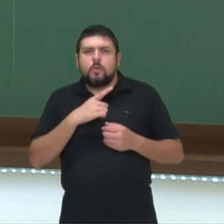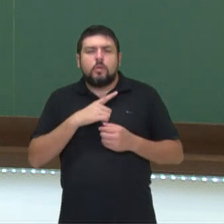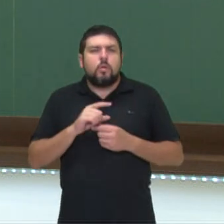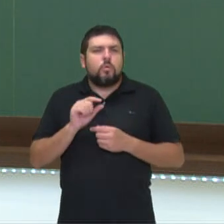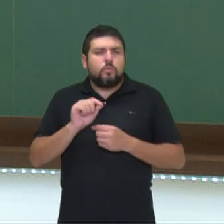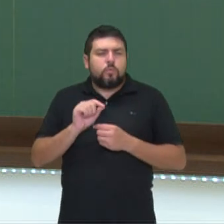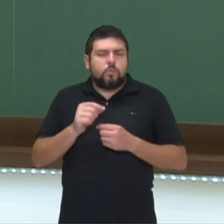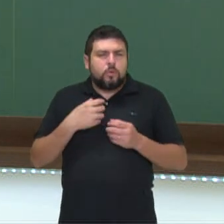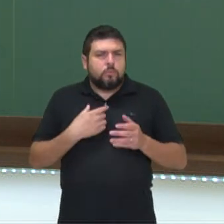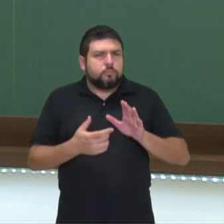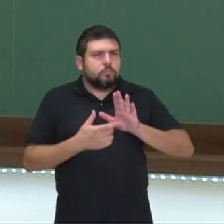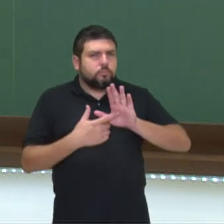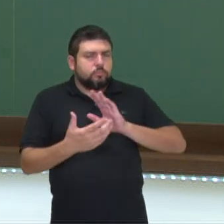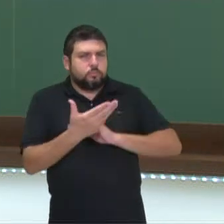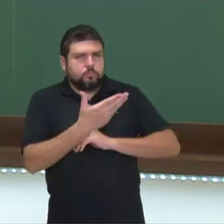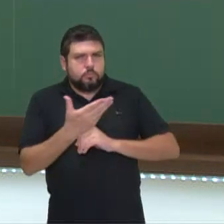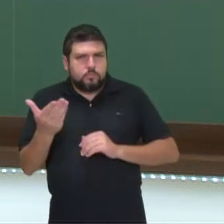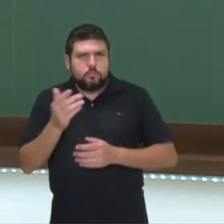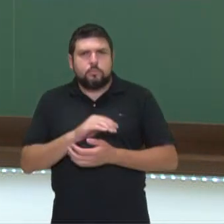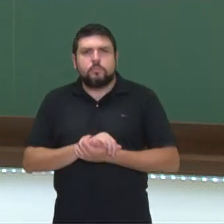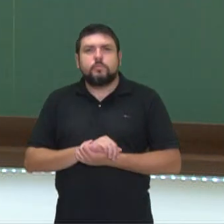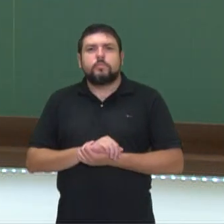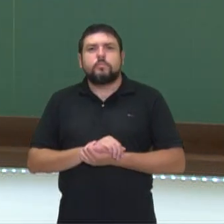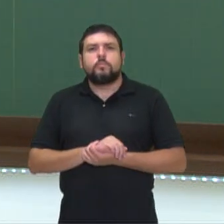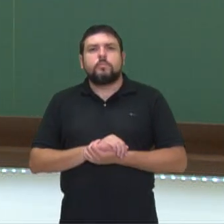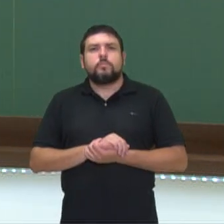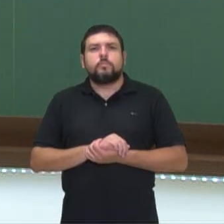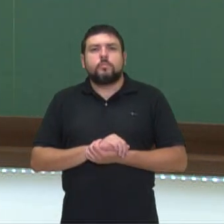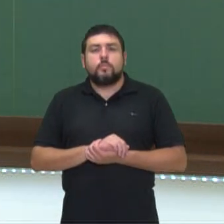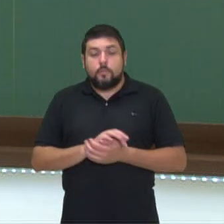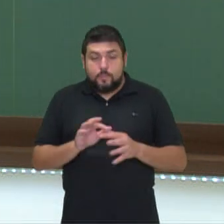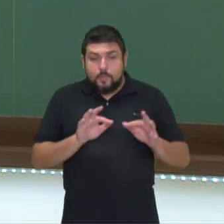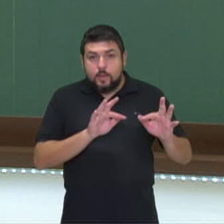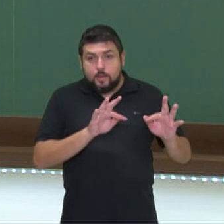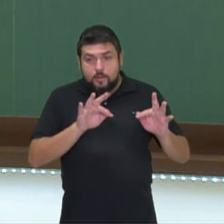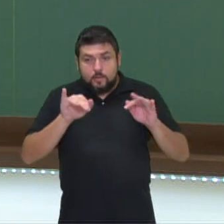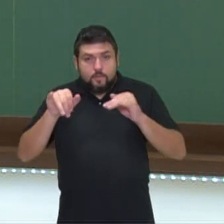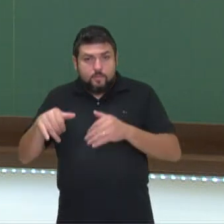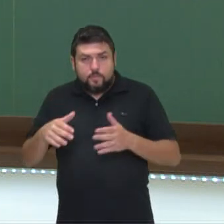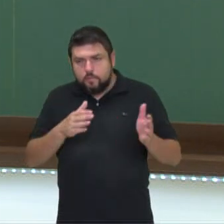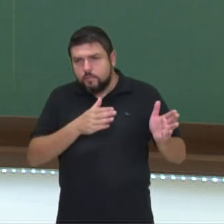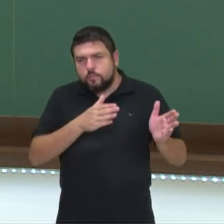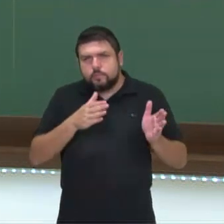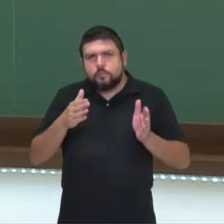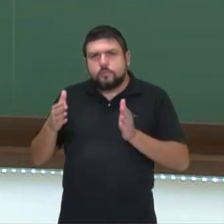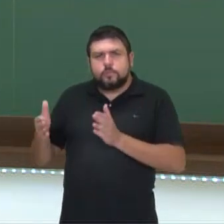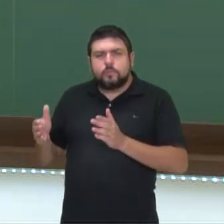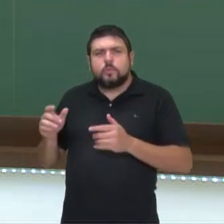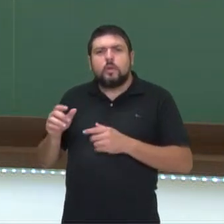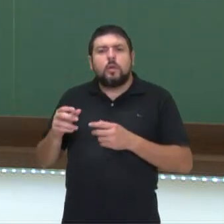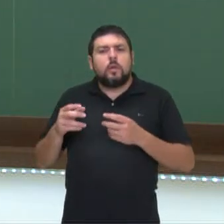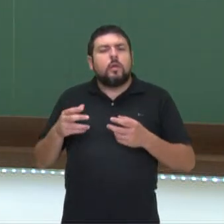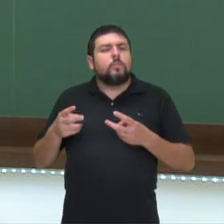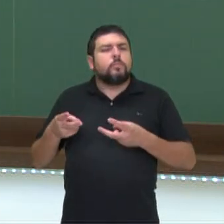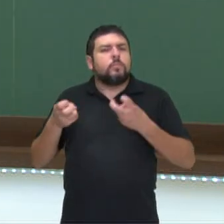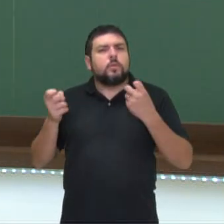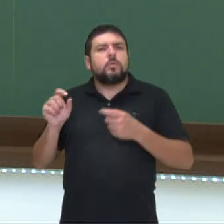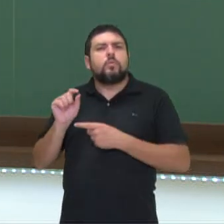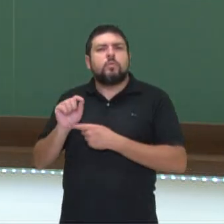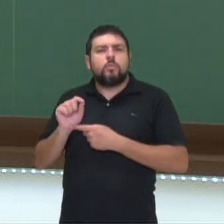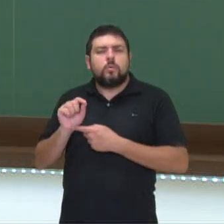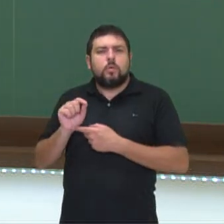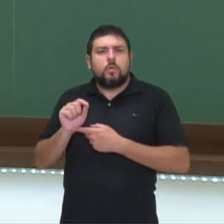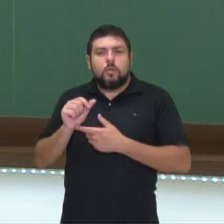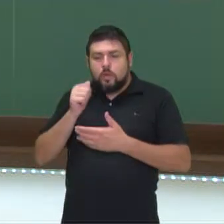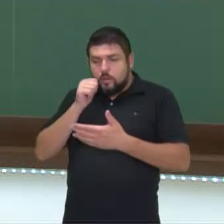quero expressar para você. Que esse fim mostra a resolução do conflito e mostra que a leitora, ela